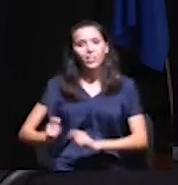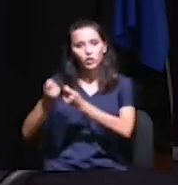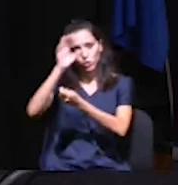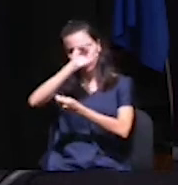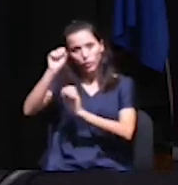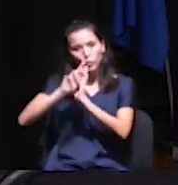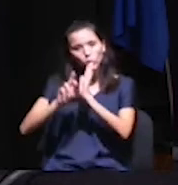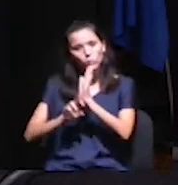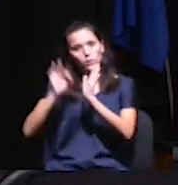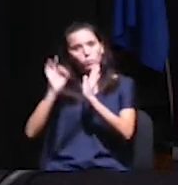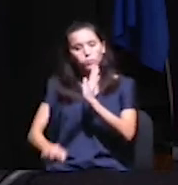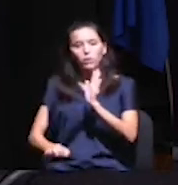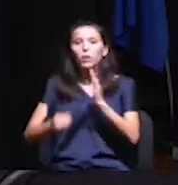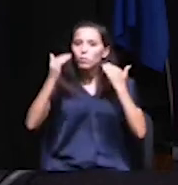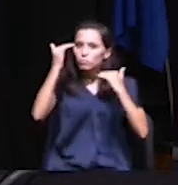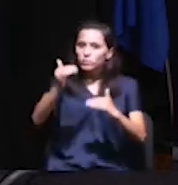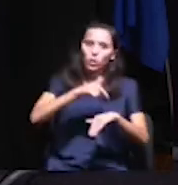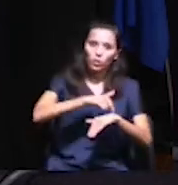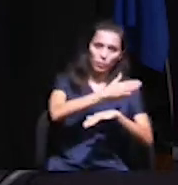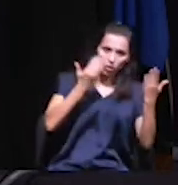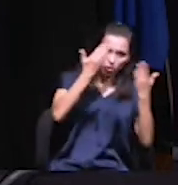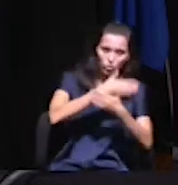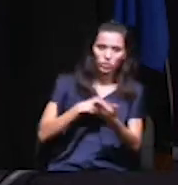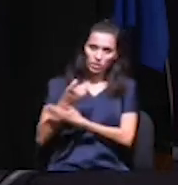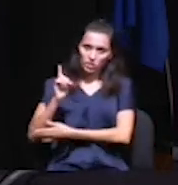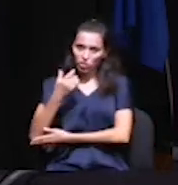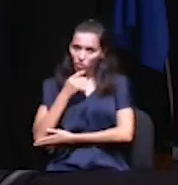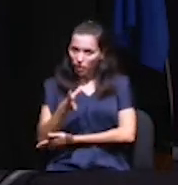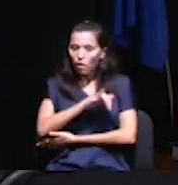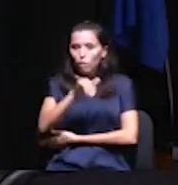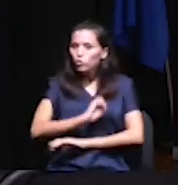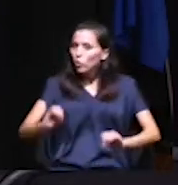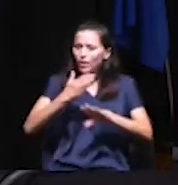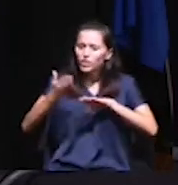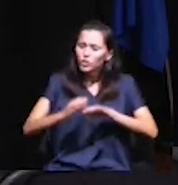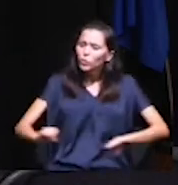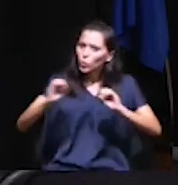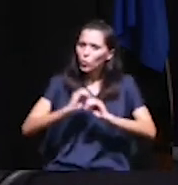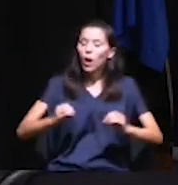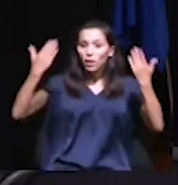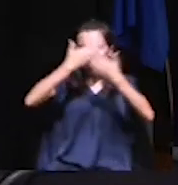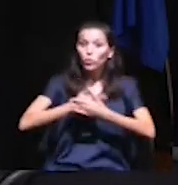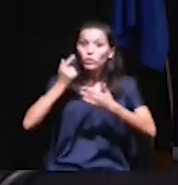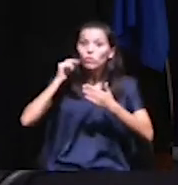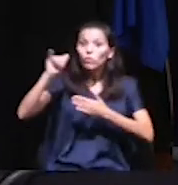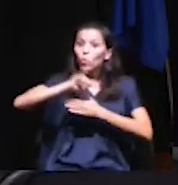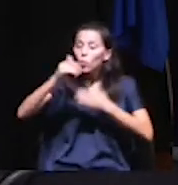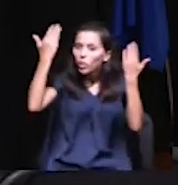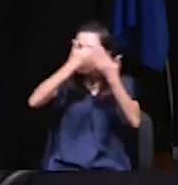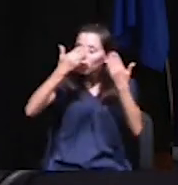para que não haja de todo vou-vos entre a meia-noite e às 6:00 da manhã sem exceções e que nas restantes horas noturnas os voos sejam limitados